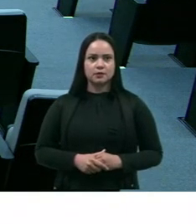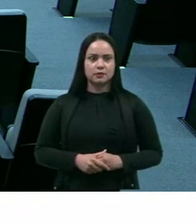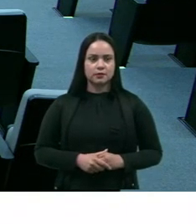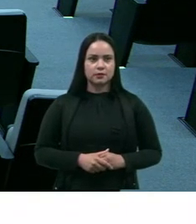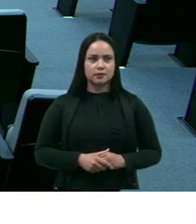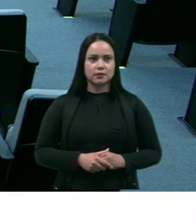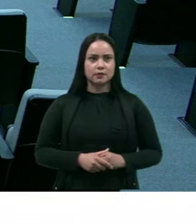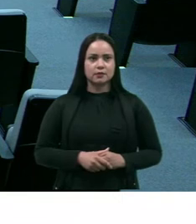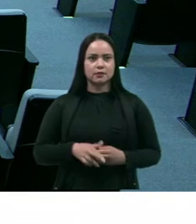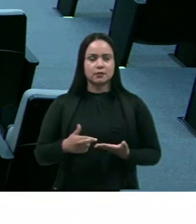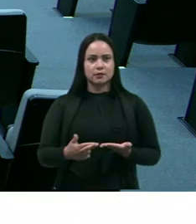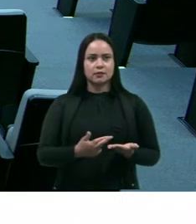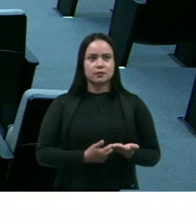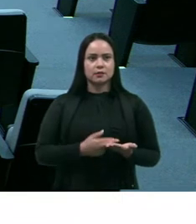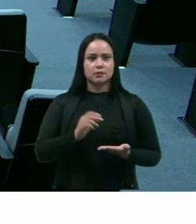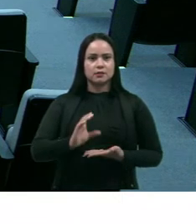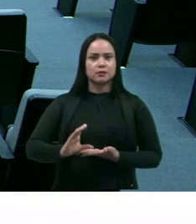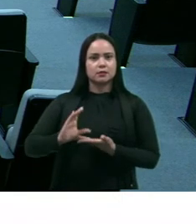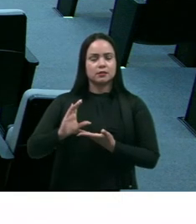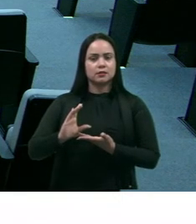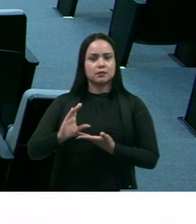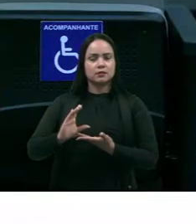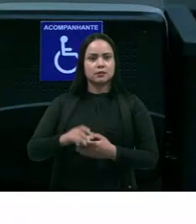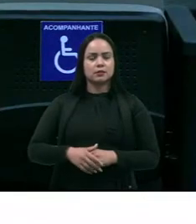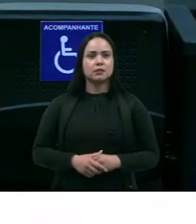No relatório do conselheiro?